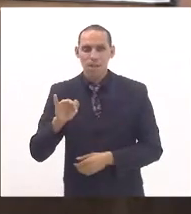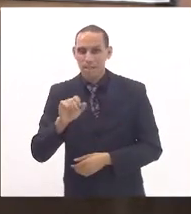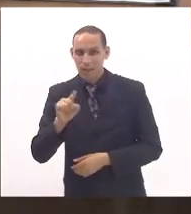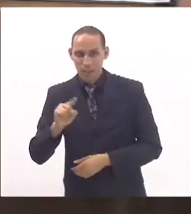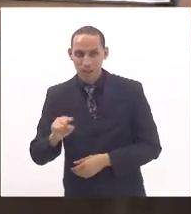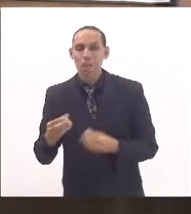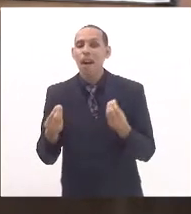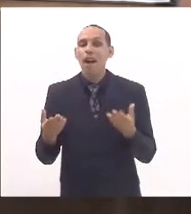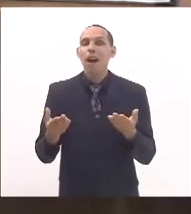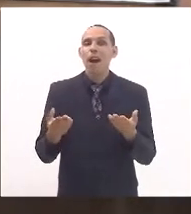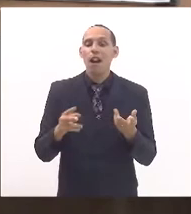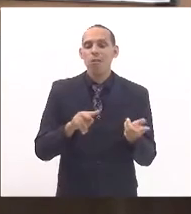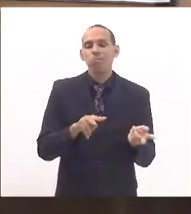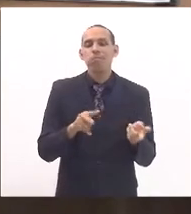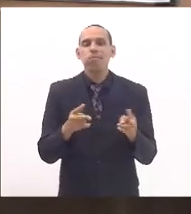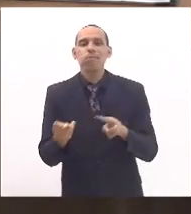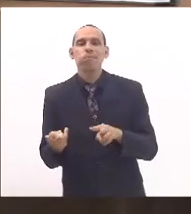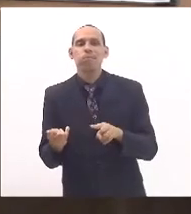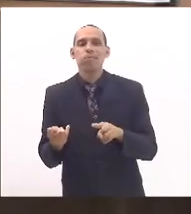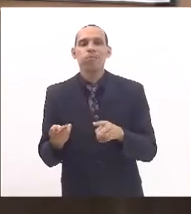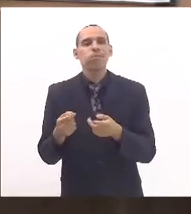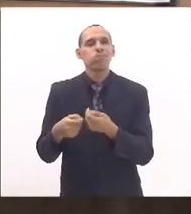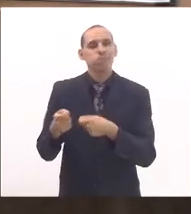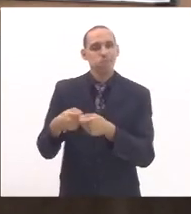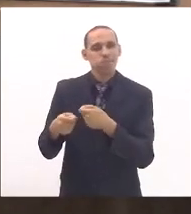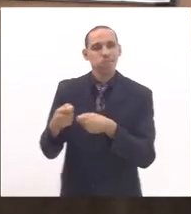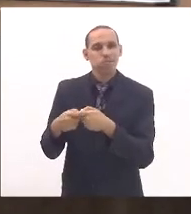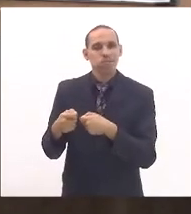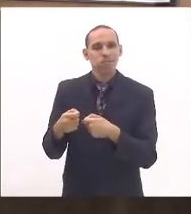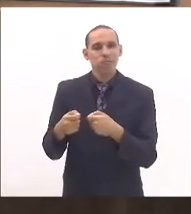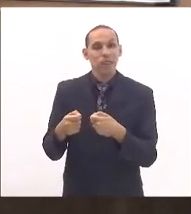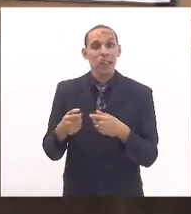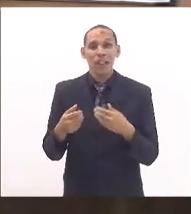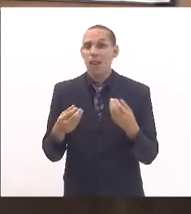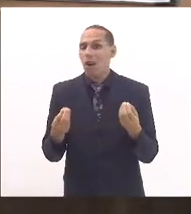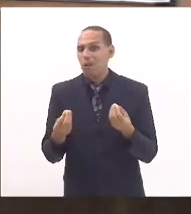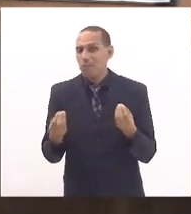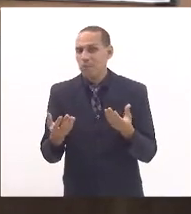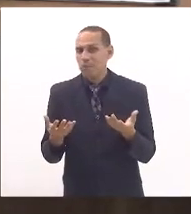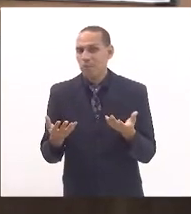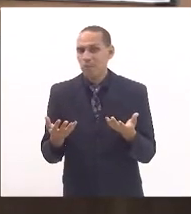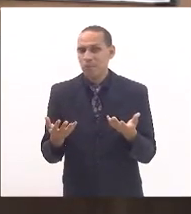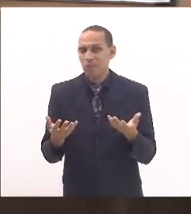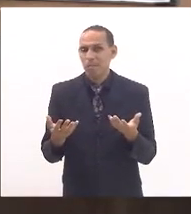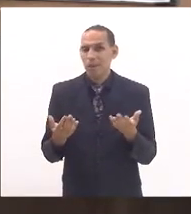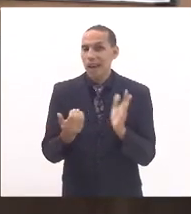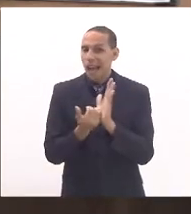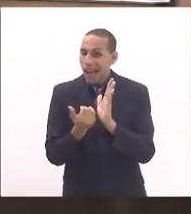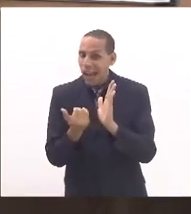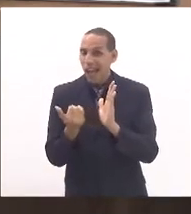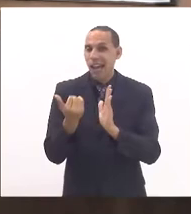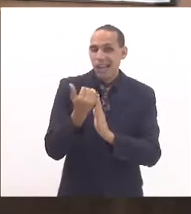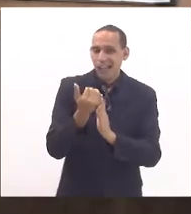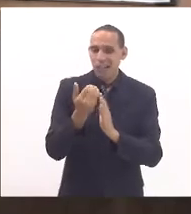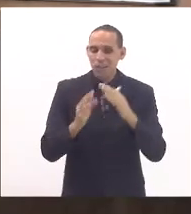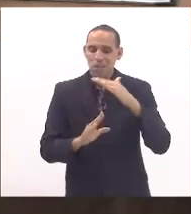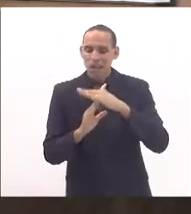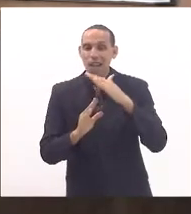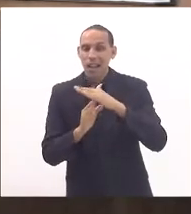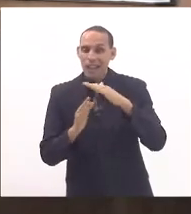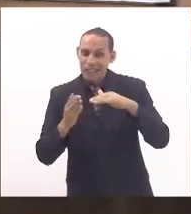uma transação, e toda transação que for acima dos limites do